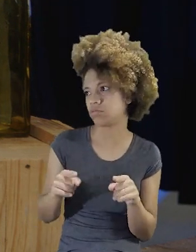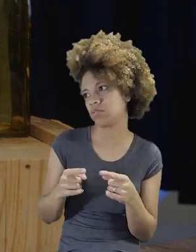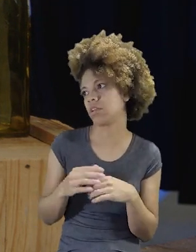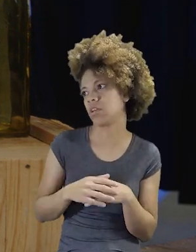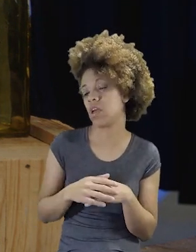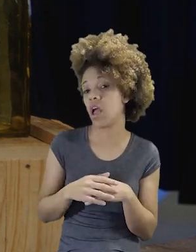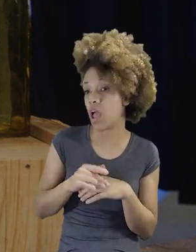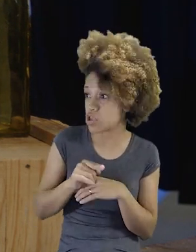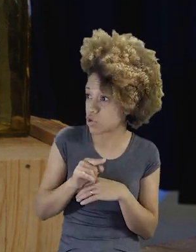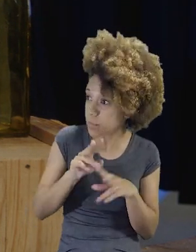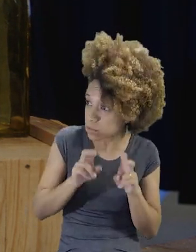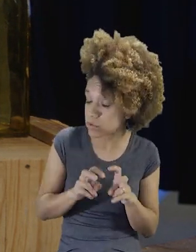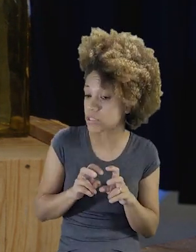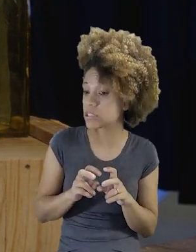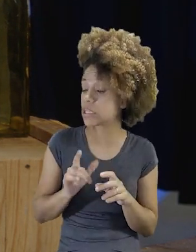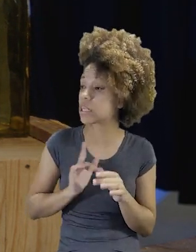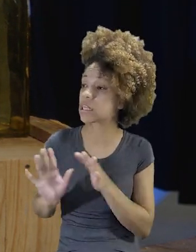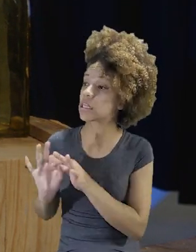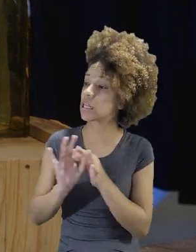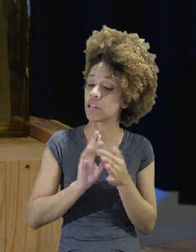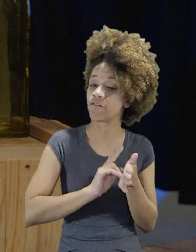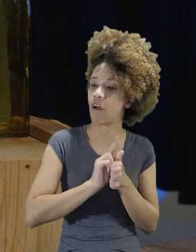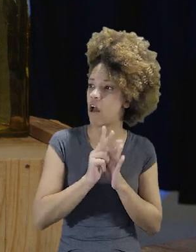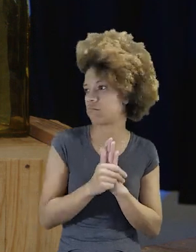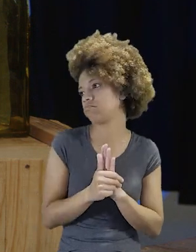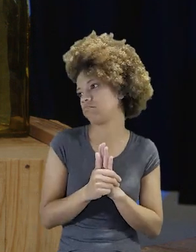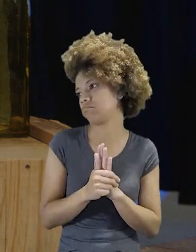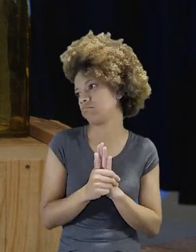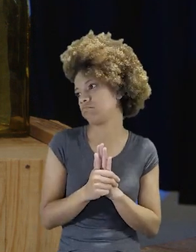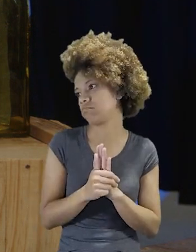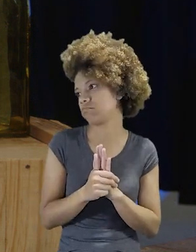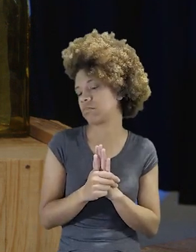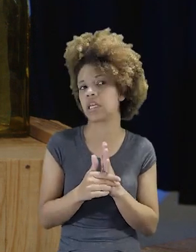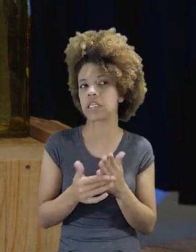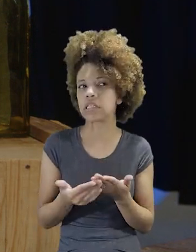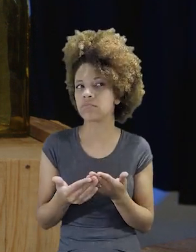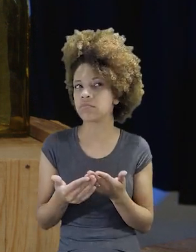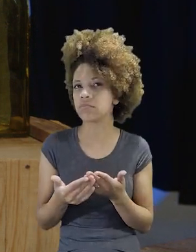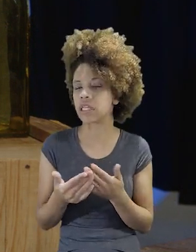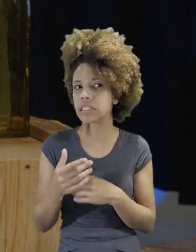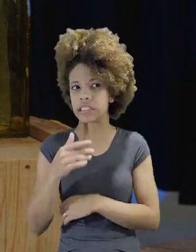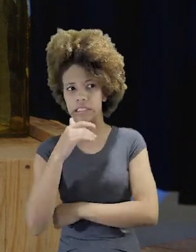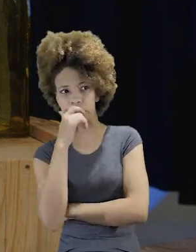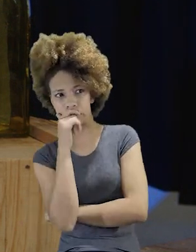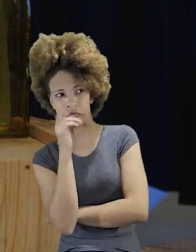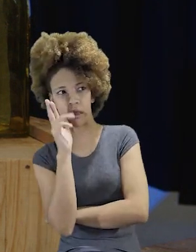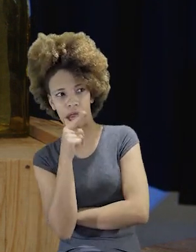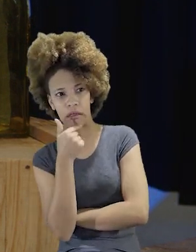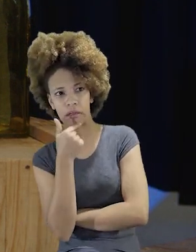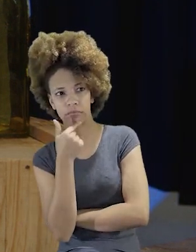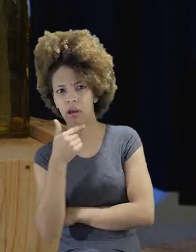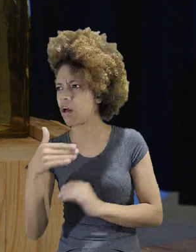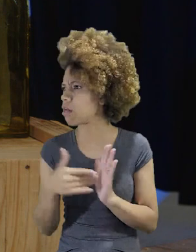diz que é bastante sobre ele é sobre isso e ele contém muita coisa que que deixa você